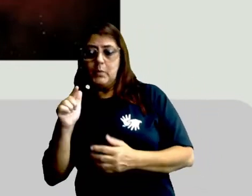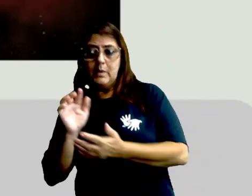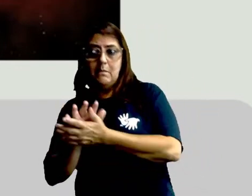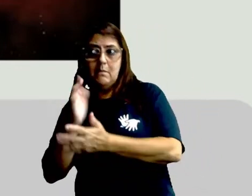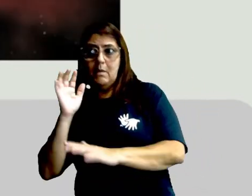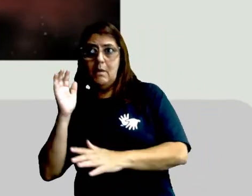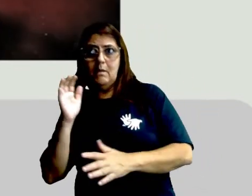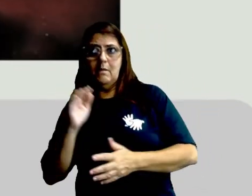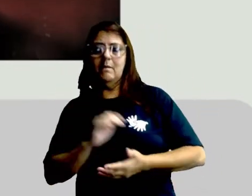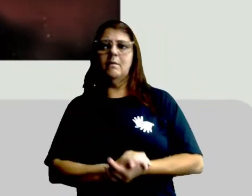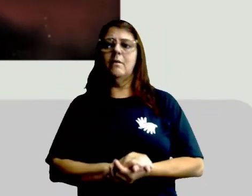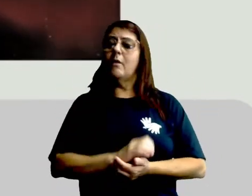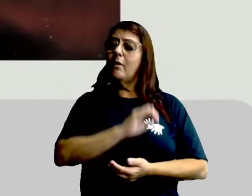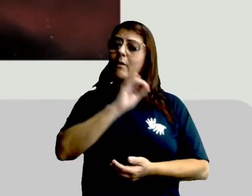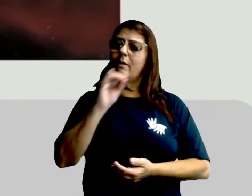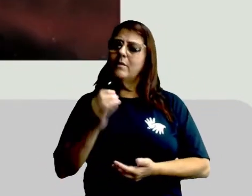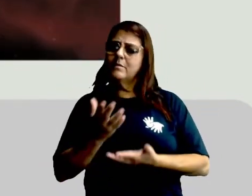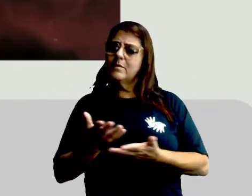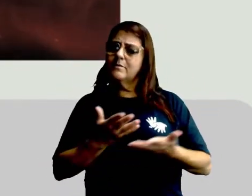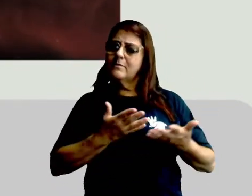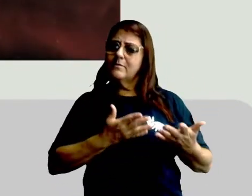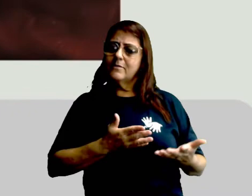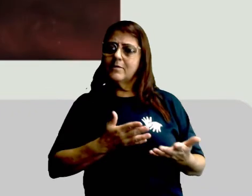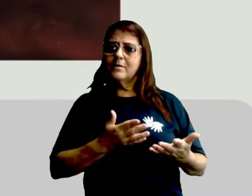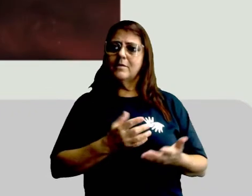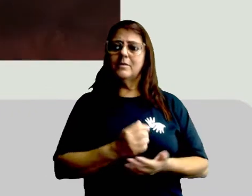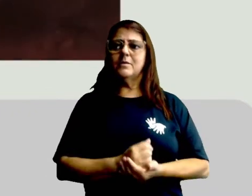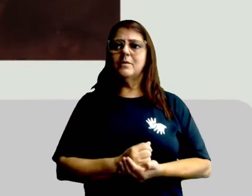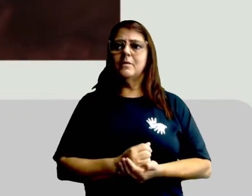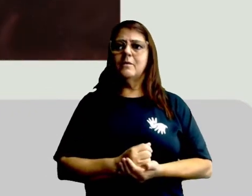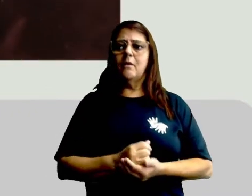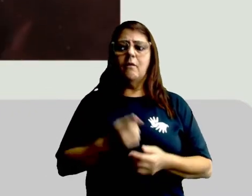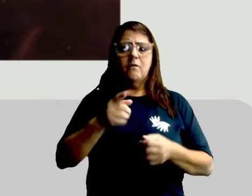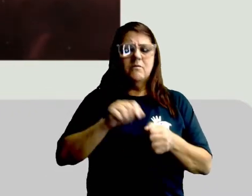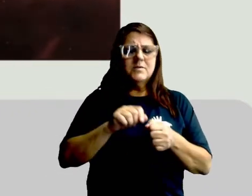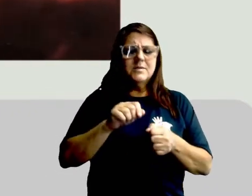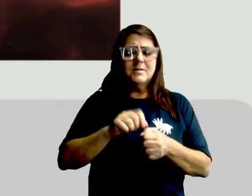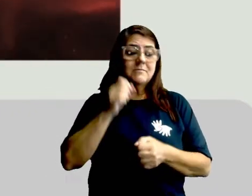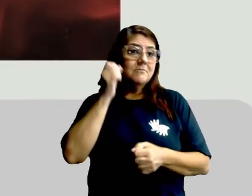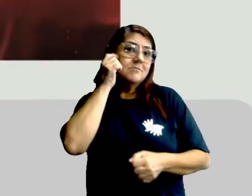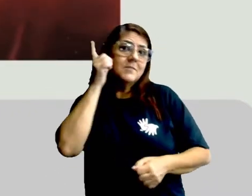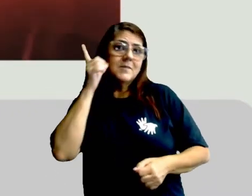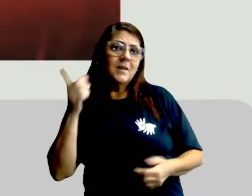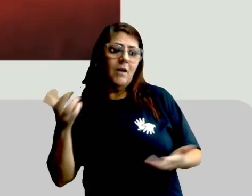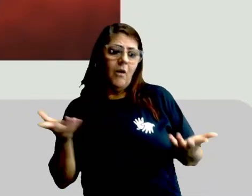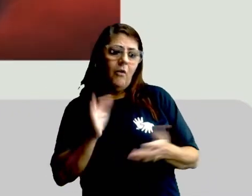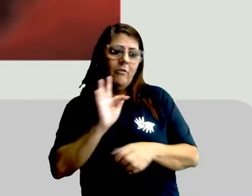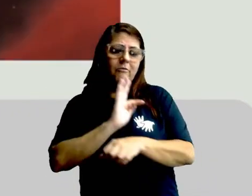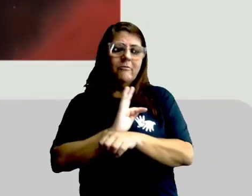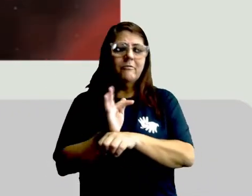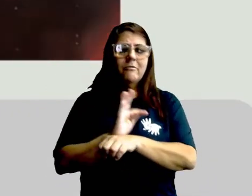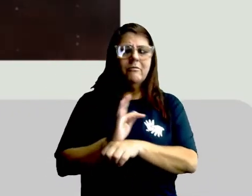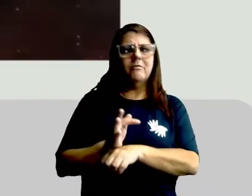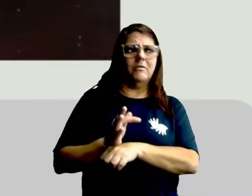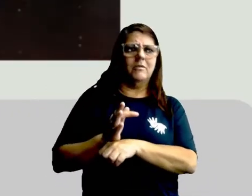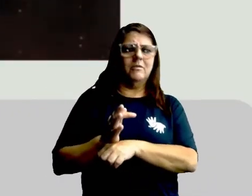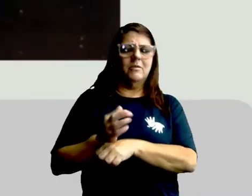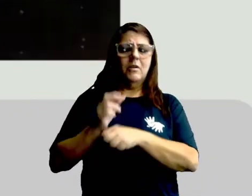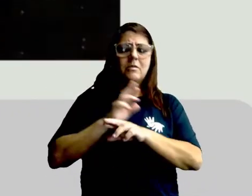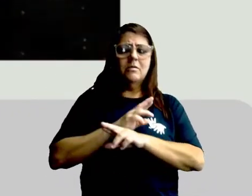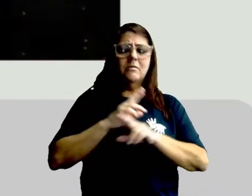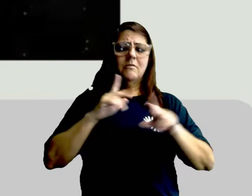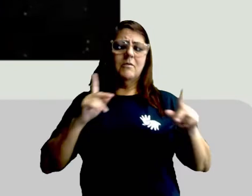fica atento. Olá, sejam bem-vindos ao canal Você Não Faz Ideia. No vídeo de hoje, vamos falar